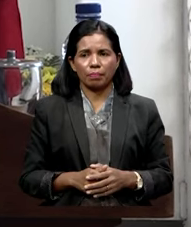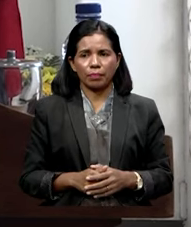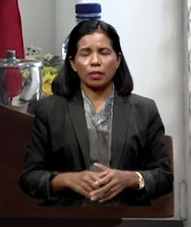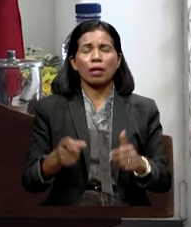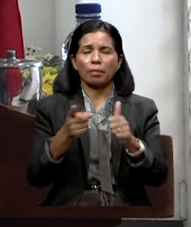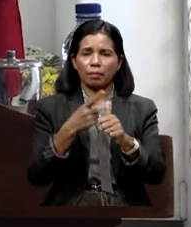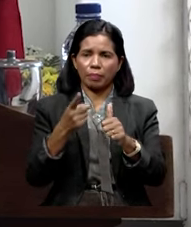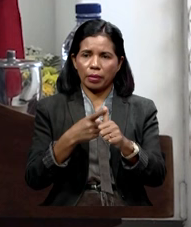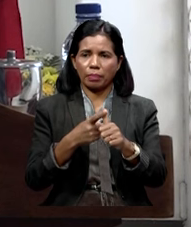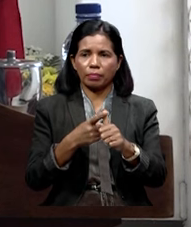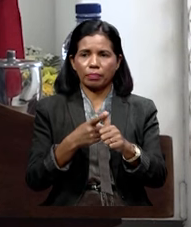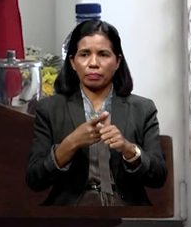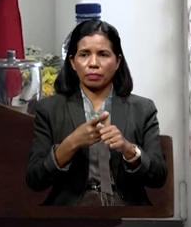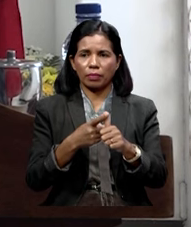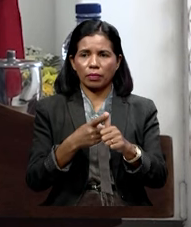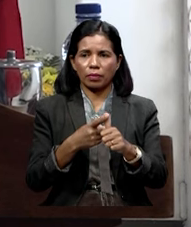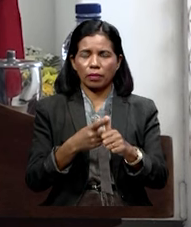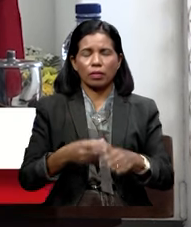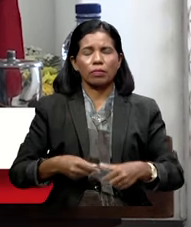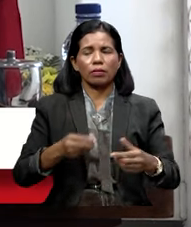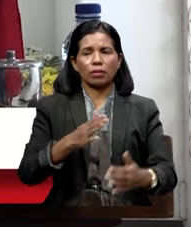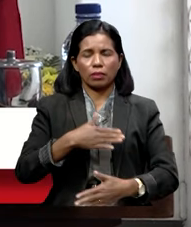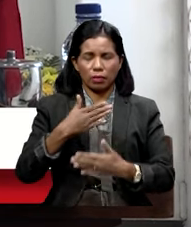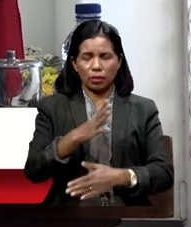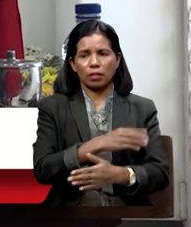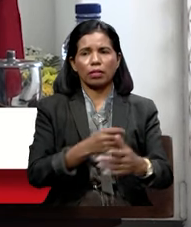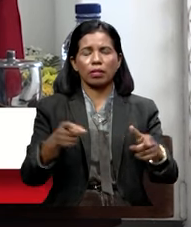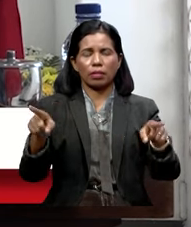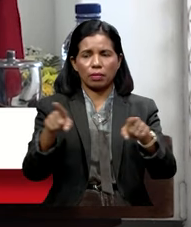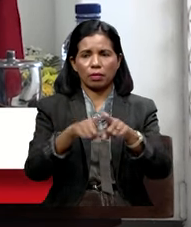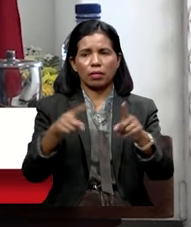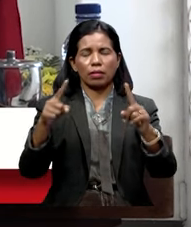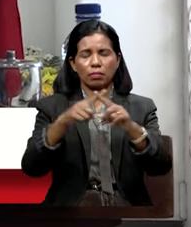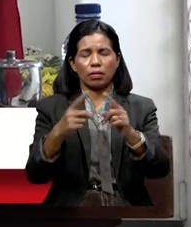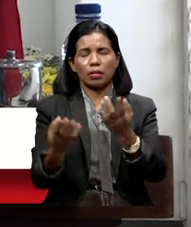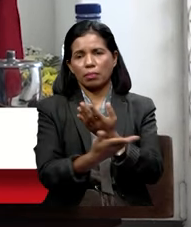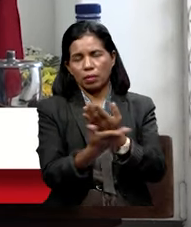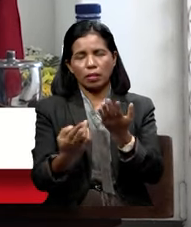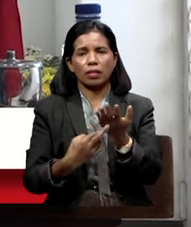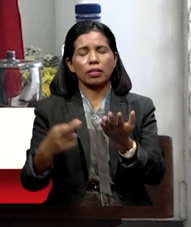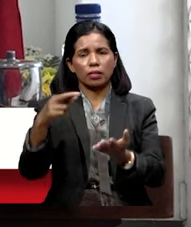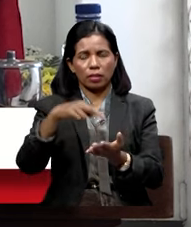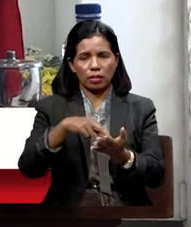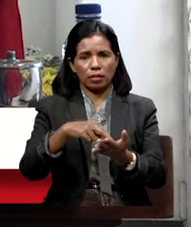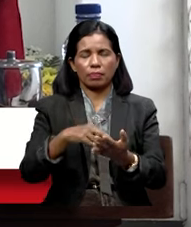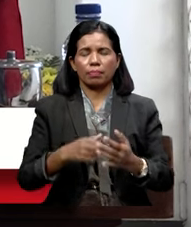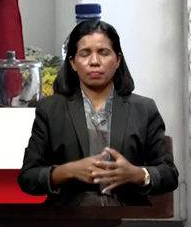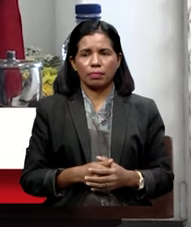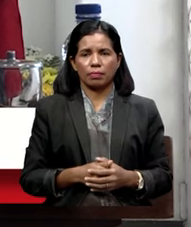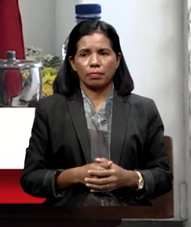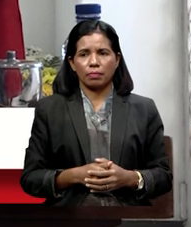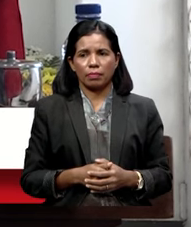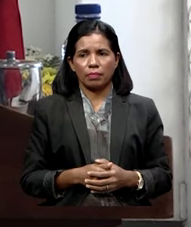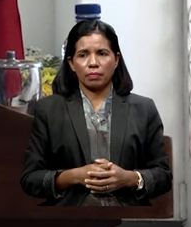Primeiro, ao combatente, ao líder da resistência, que nas montanhas